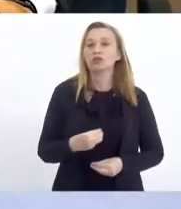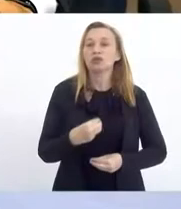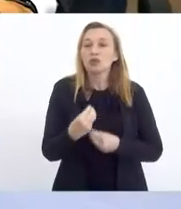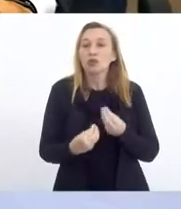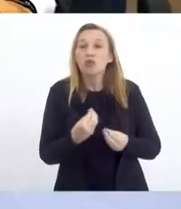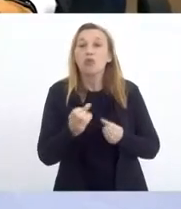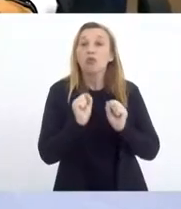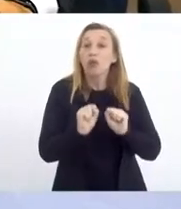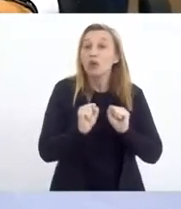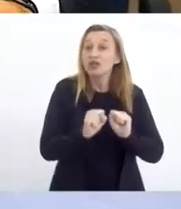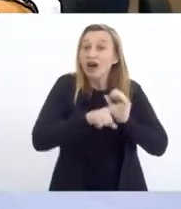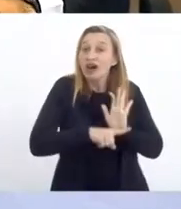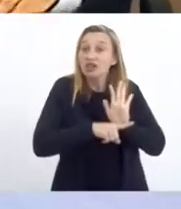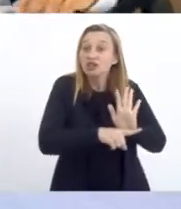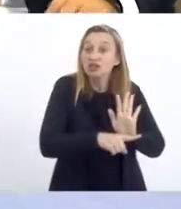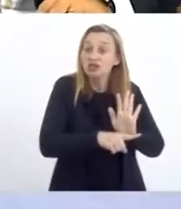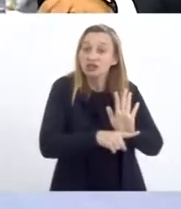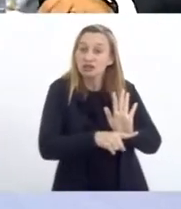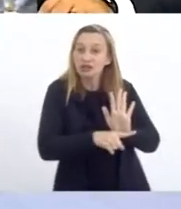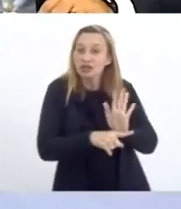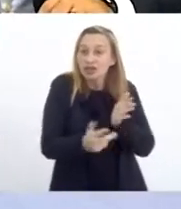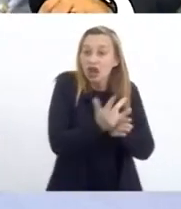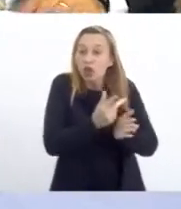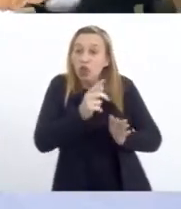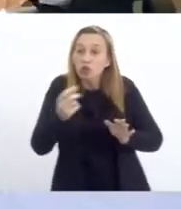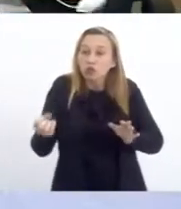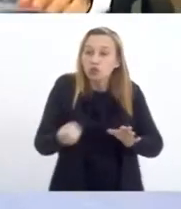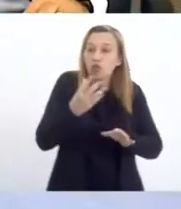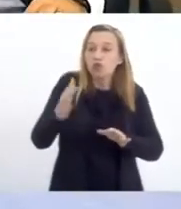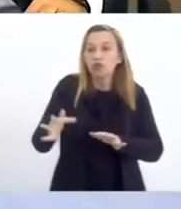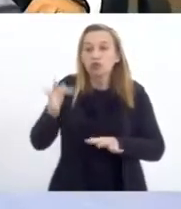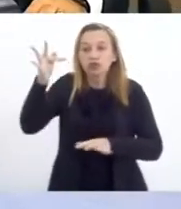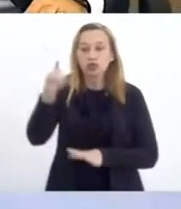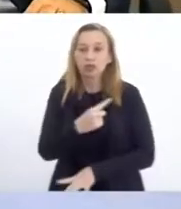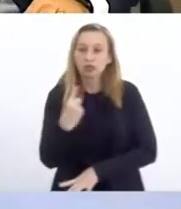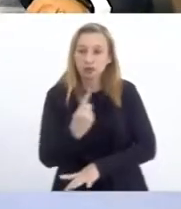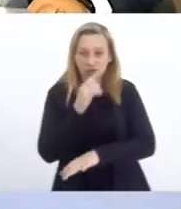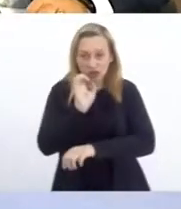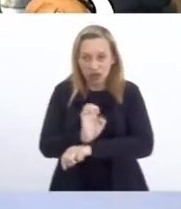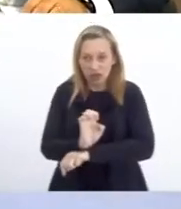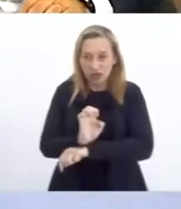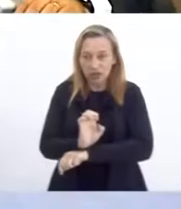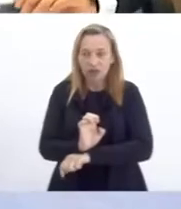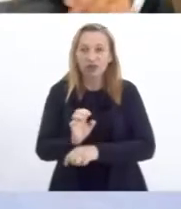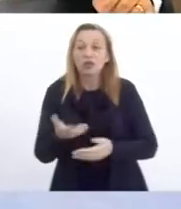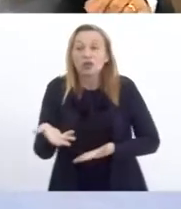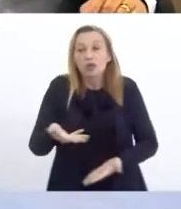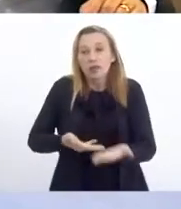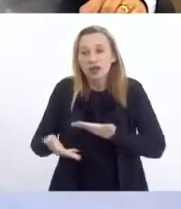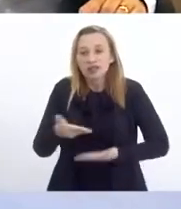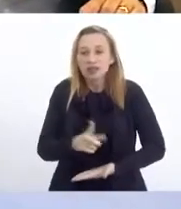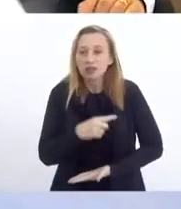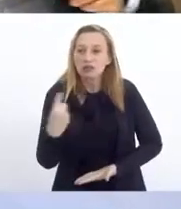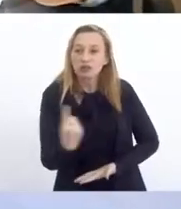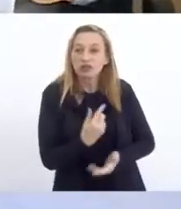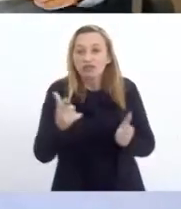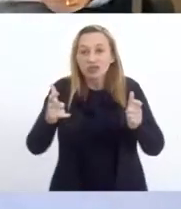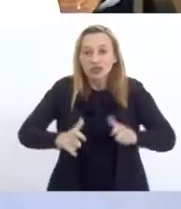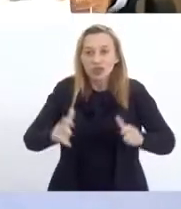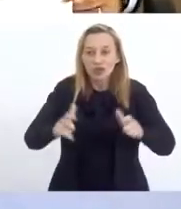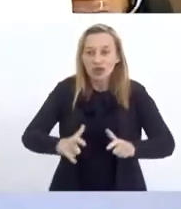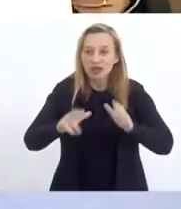pode ajudar a desenhar um novo futuro para o nosso Estado. Compartilhem conosco desse espaço